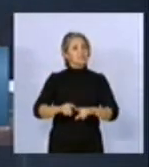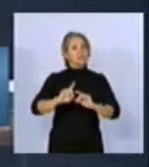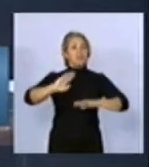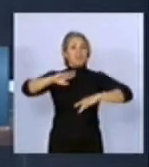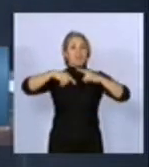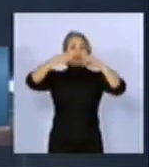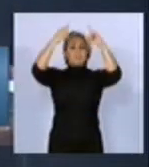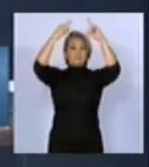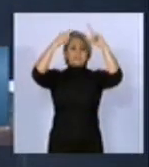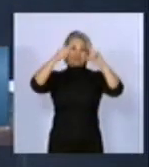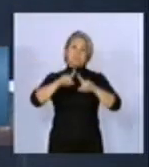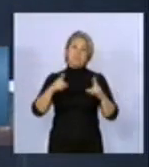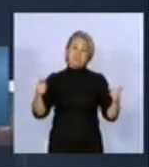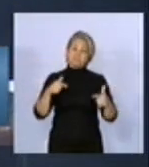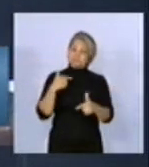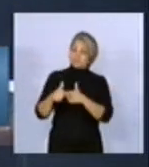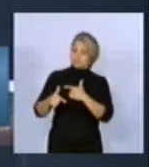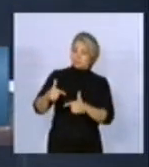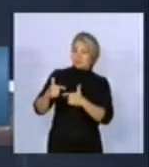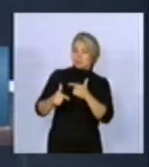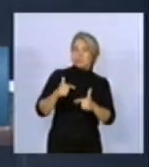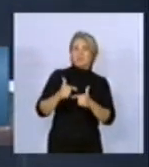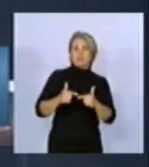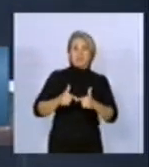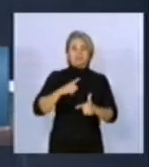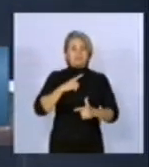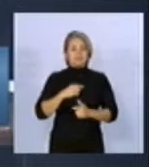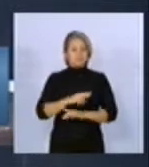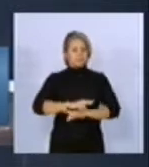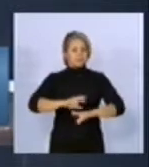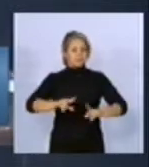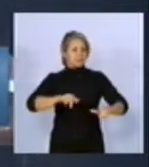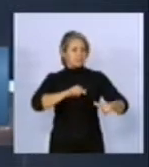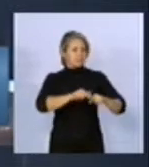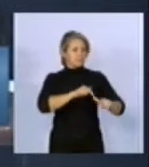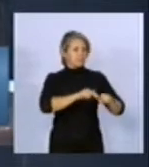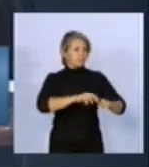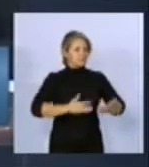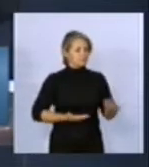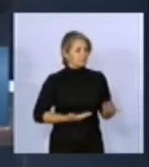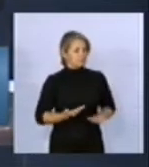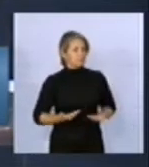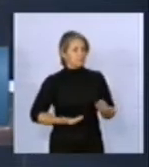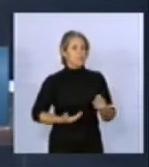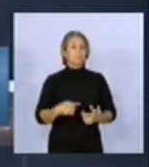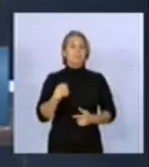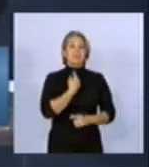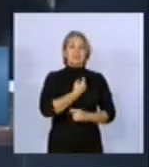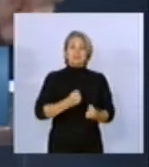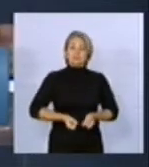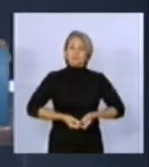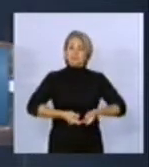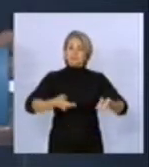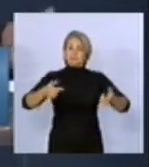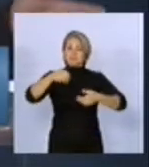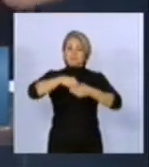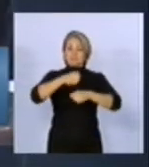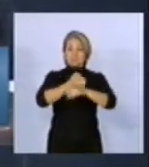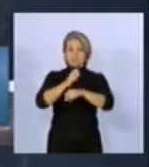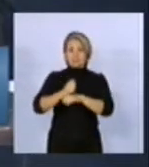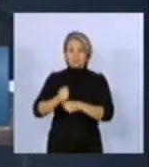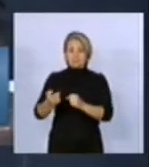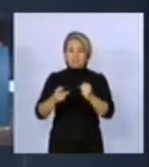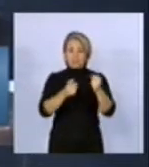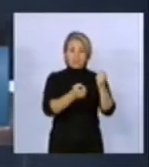mas ela é uma atividade grande geradora de mão de obra aos evoluímos e principalmente em nosso estado da cultura do